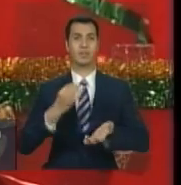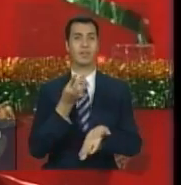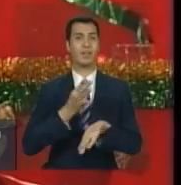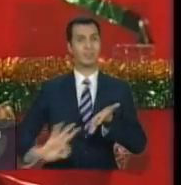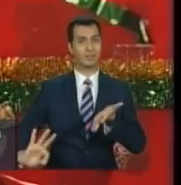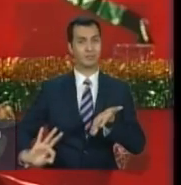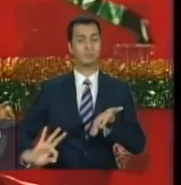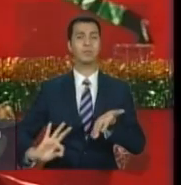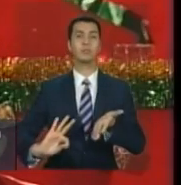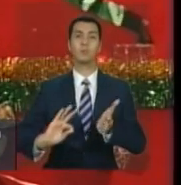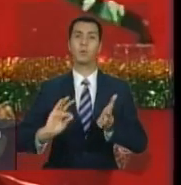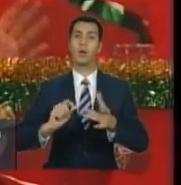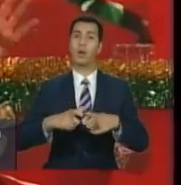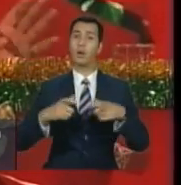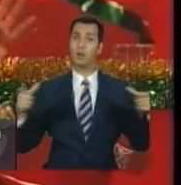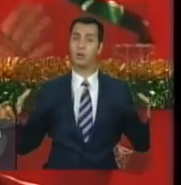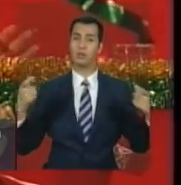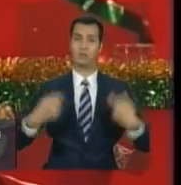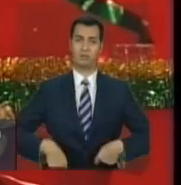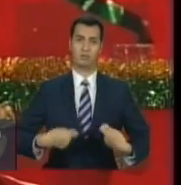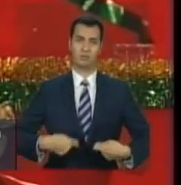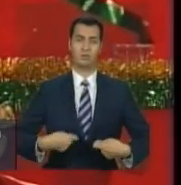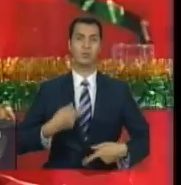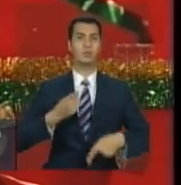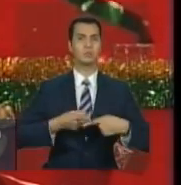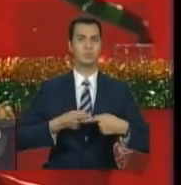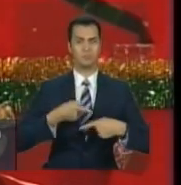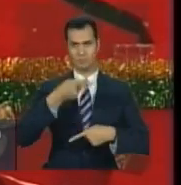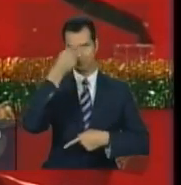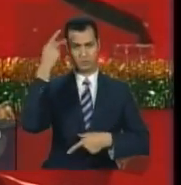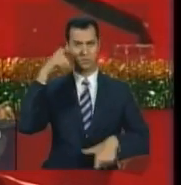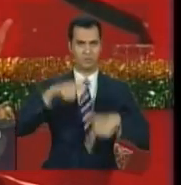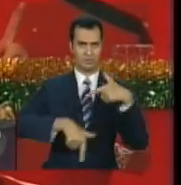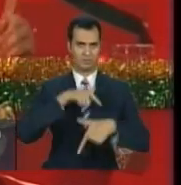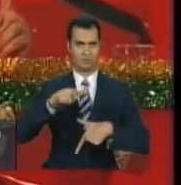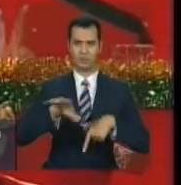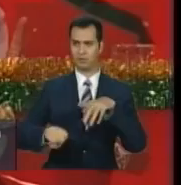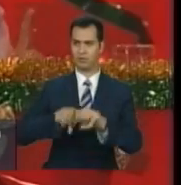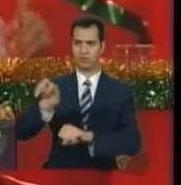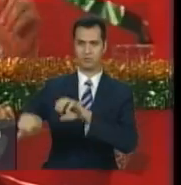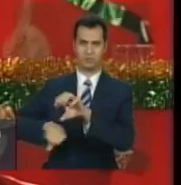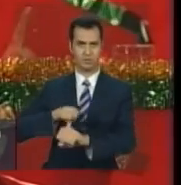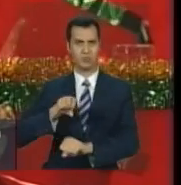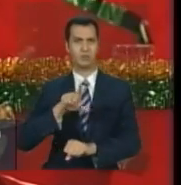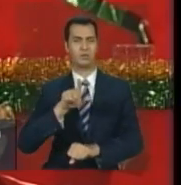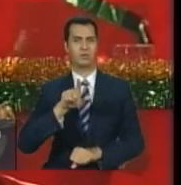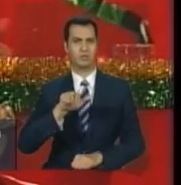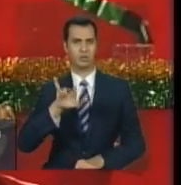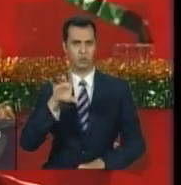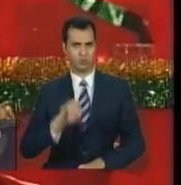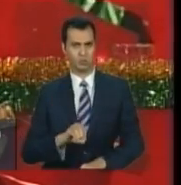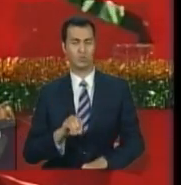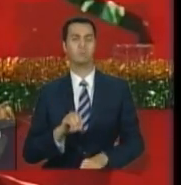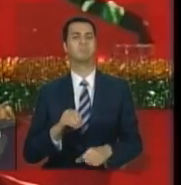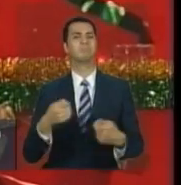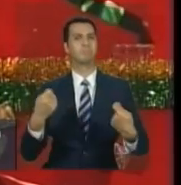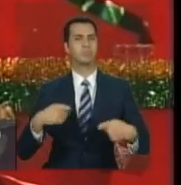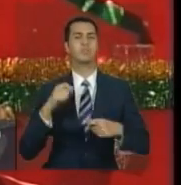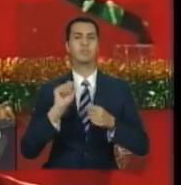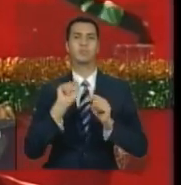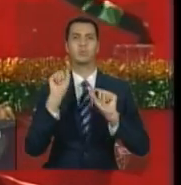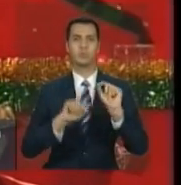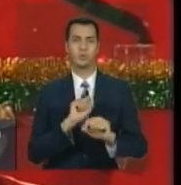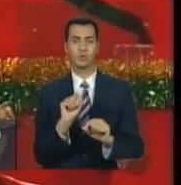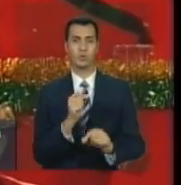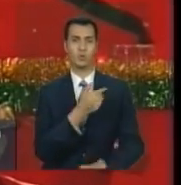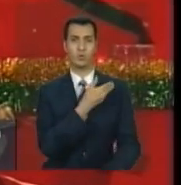Por quê? Porque cadastrar os catadores é uma forma também de permitir que